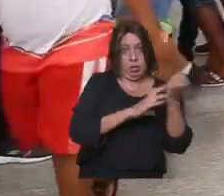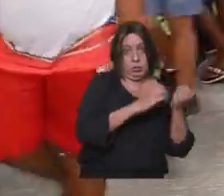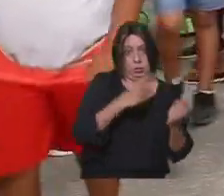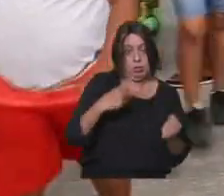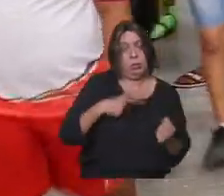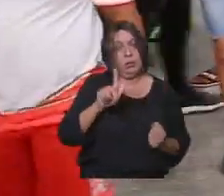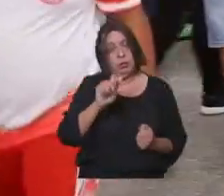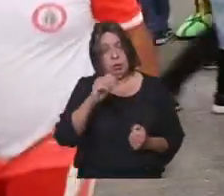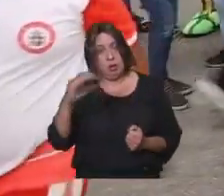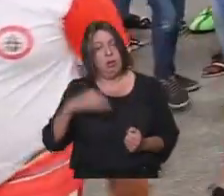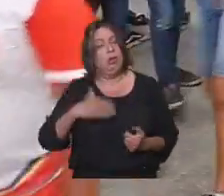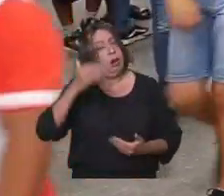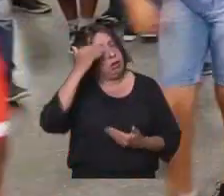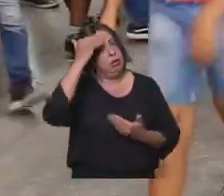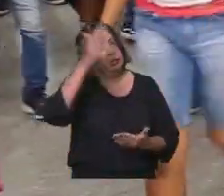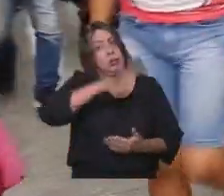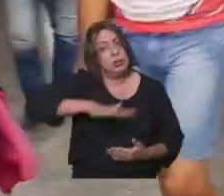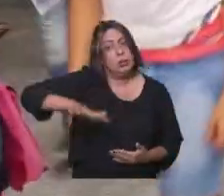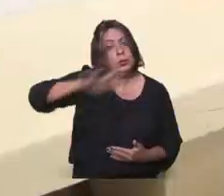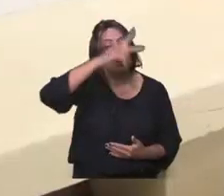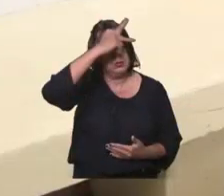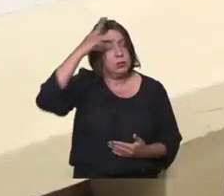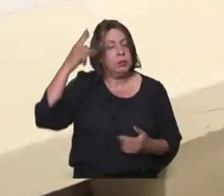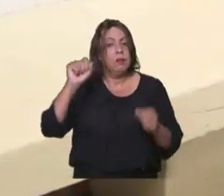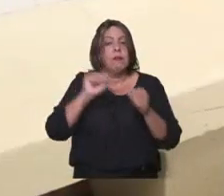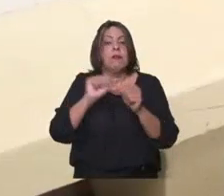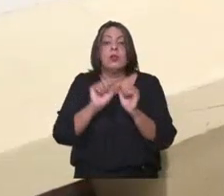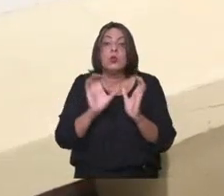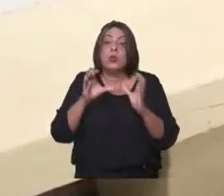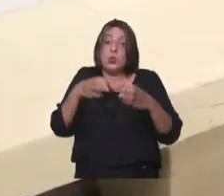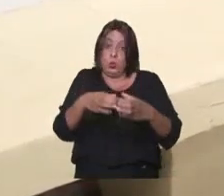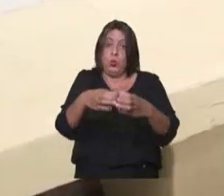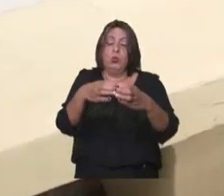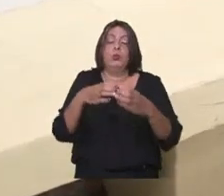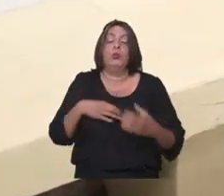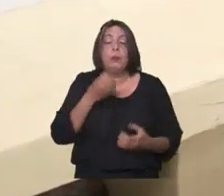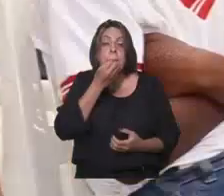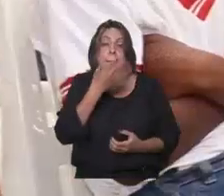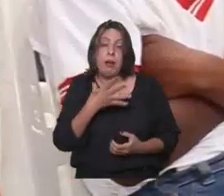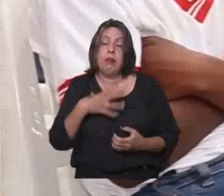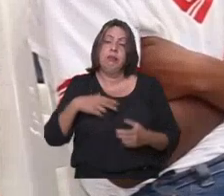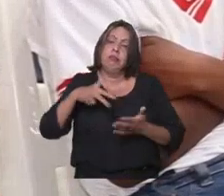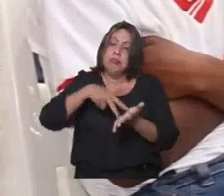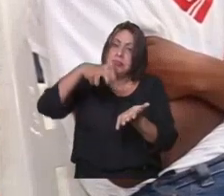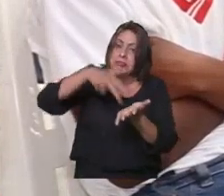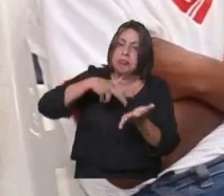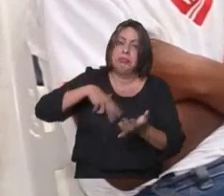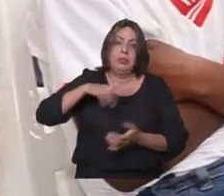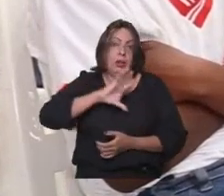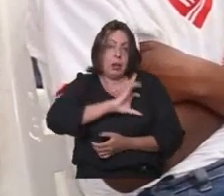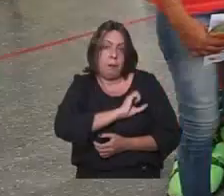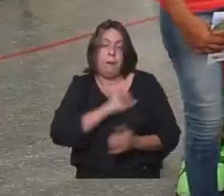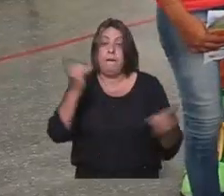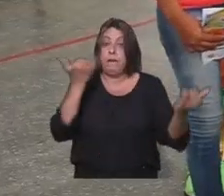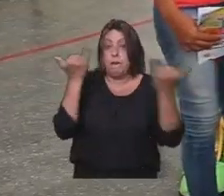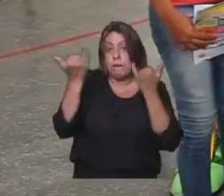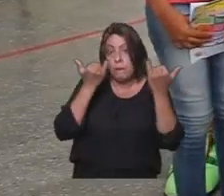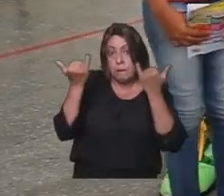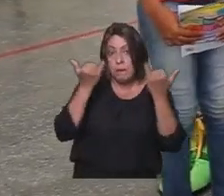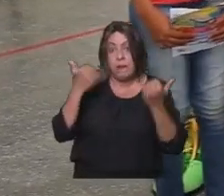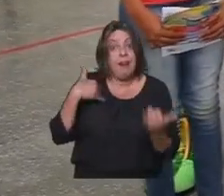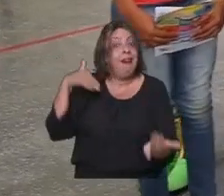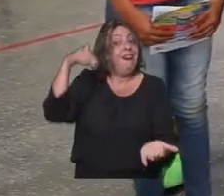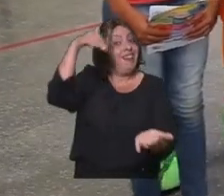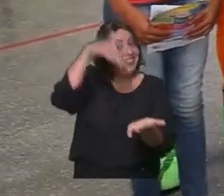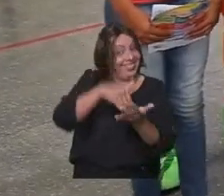a todos que participaram da Caravana do Bem. Muita alegria, muito amor e muita informação. Até